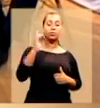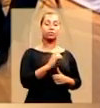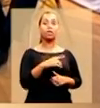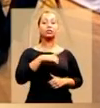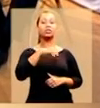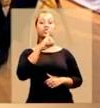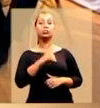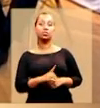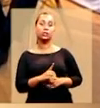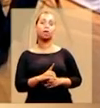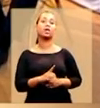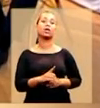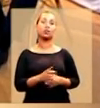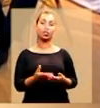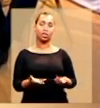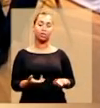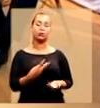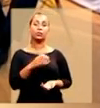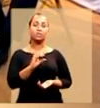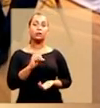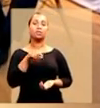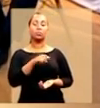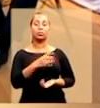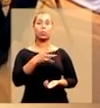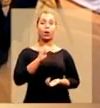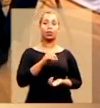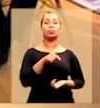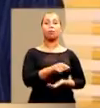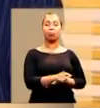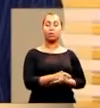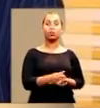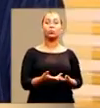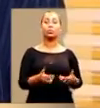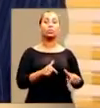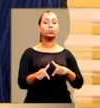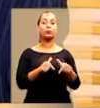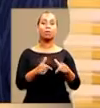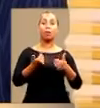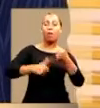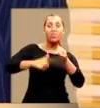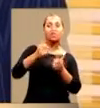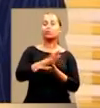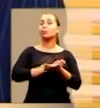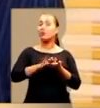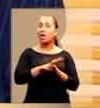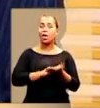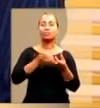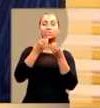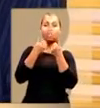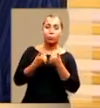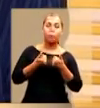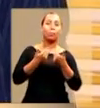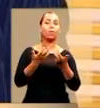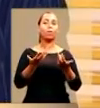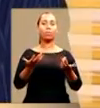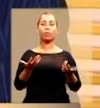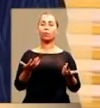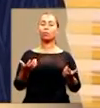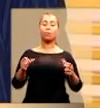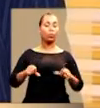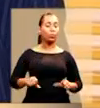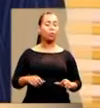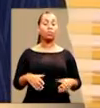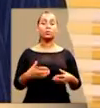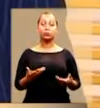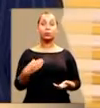lá, acha que tem o direito de levar um dinheiro, 30 mil, 40 mil, e o trabalho não passou por nenhuma avaliação para ver se ele tem uma qualidade. Curadoria, né?